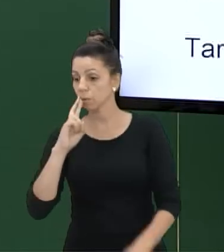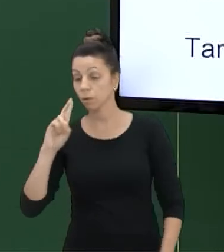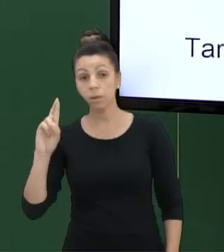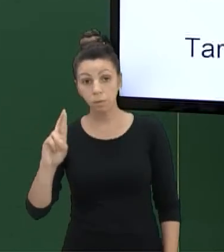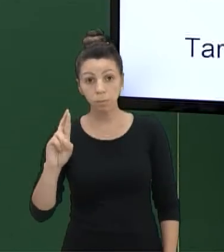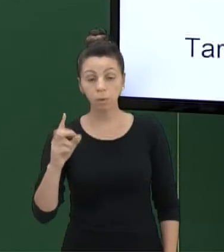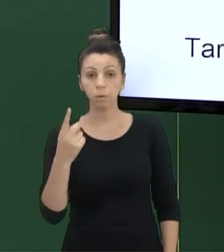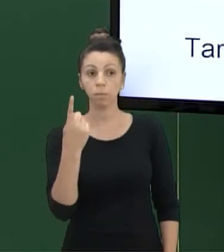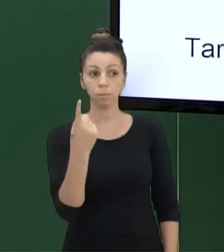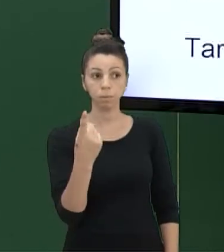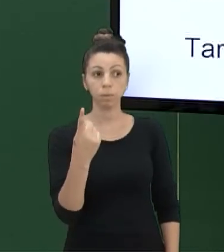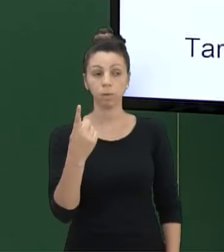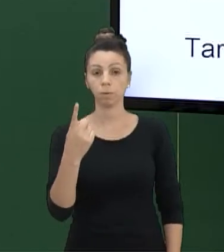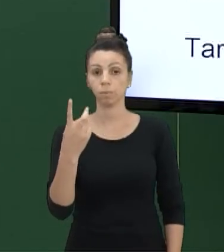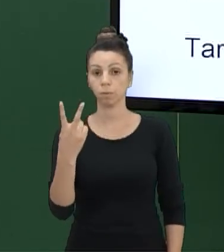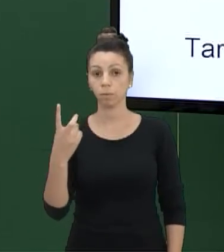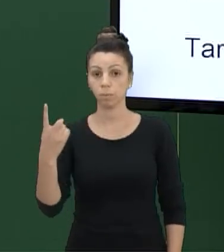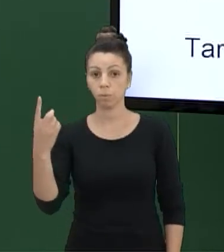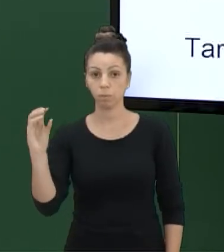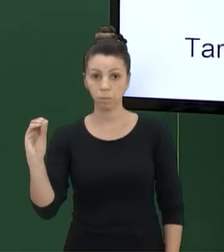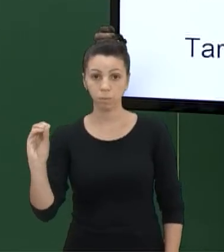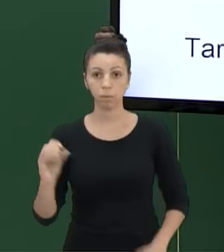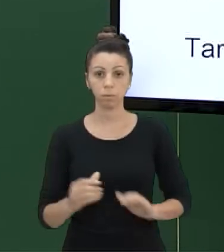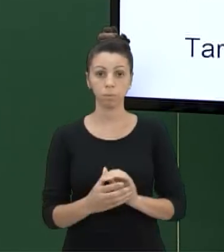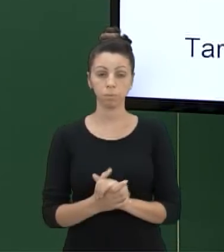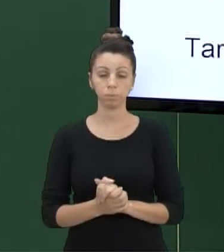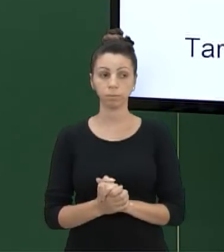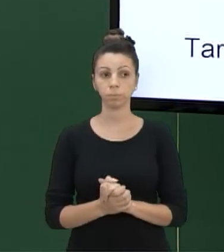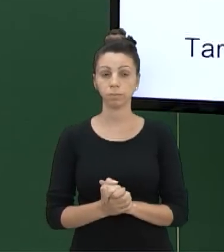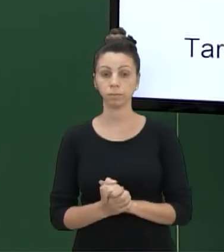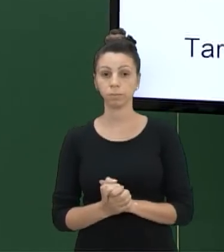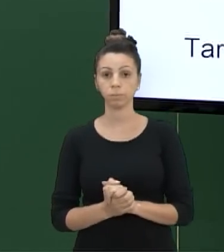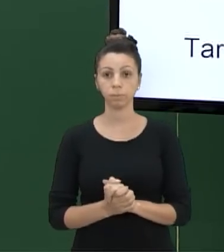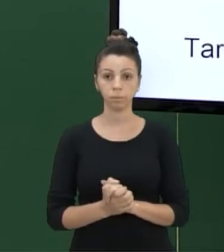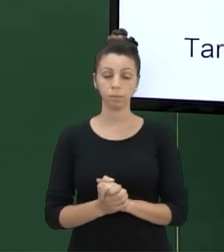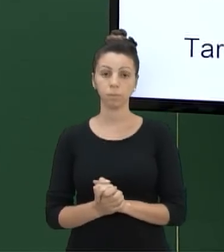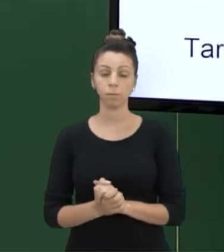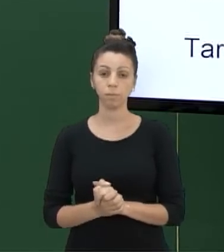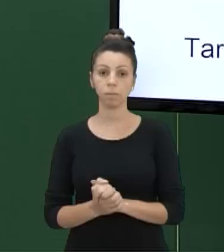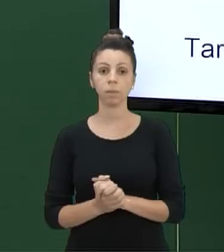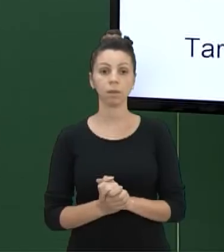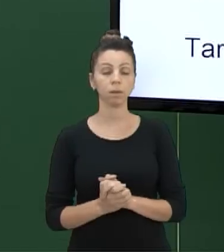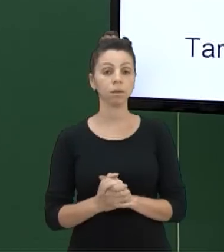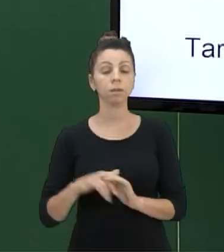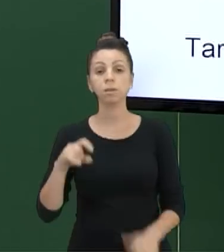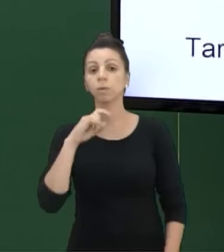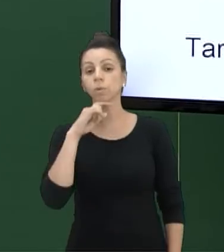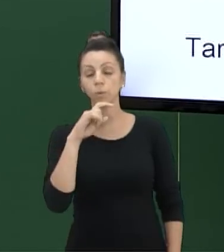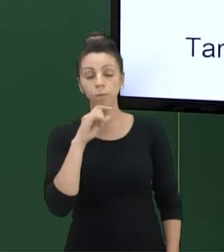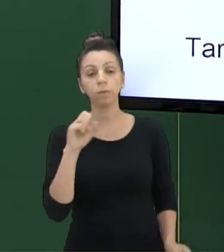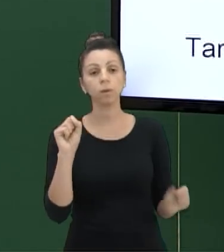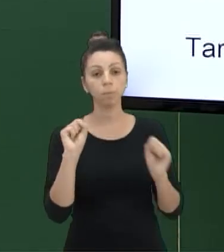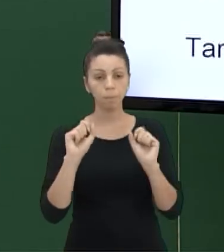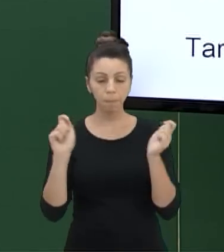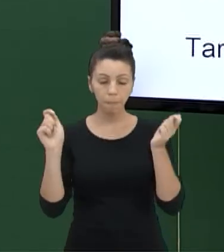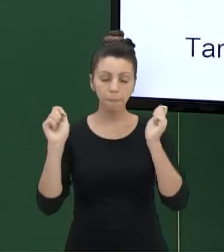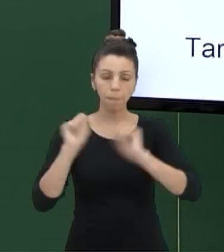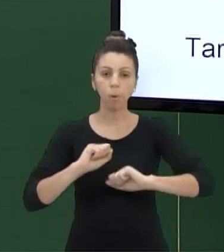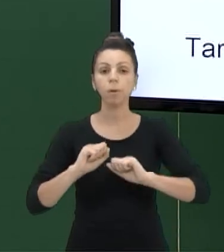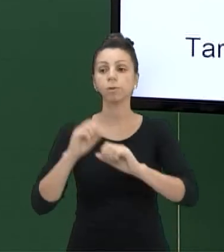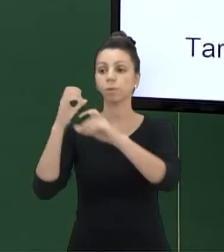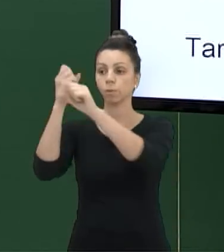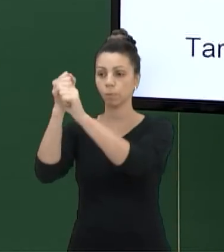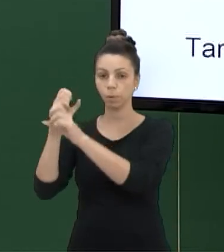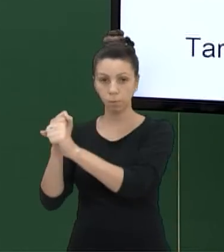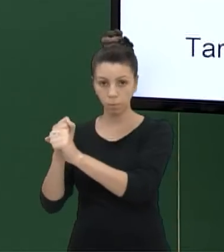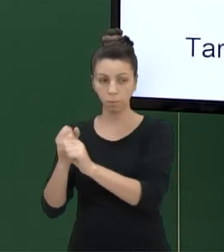1.210. Quem tiver dificuldade pode armar a continha separado e fazer a continha de mais. Só que